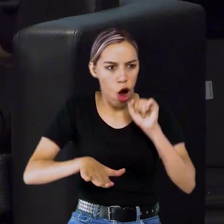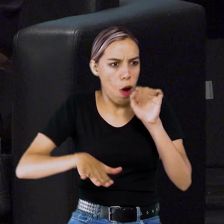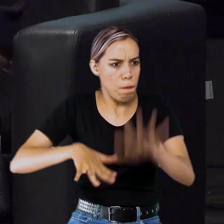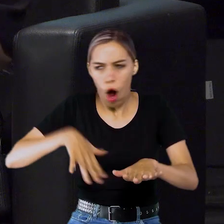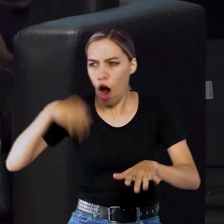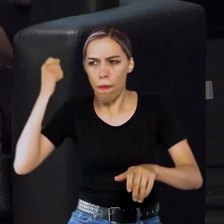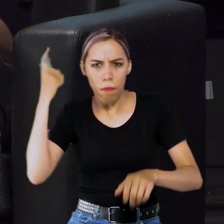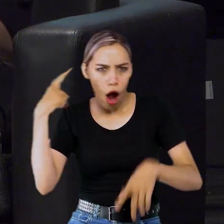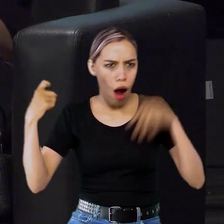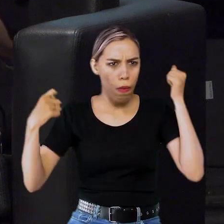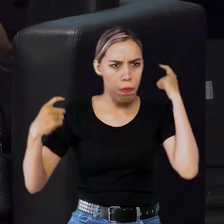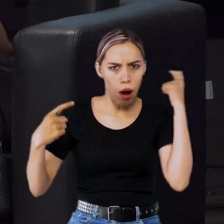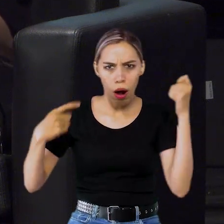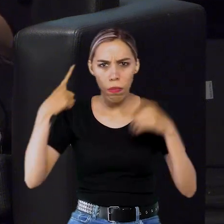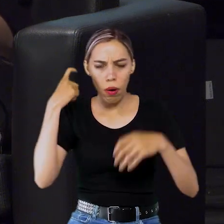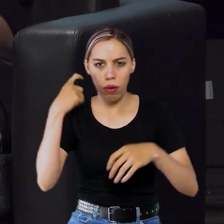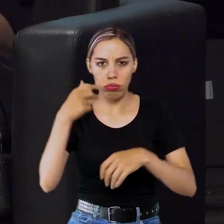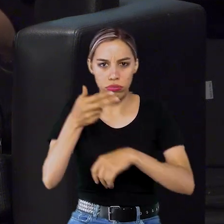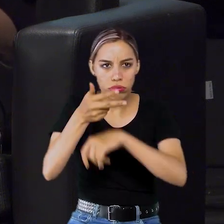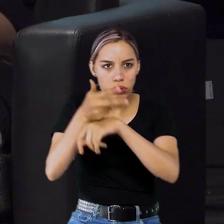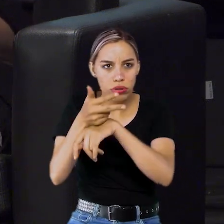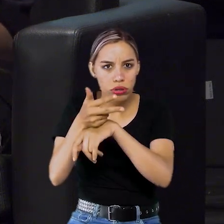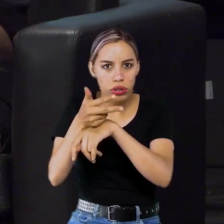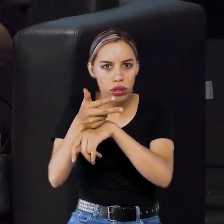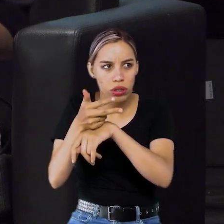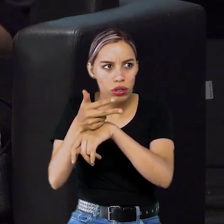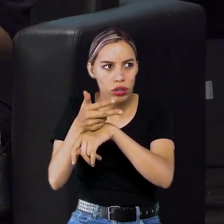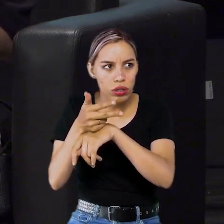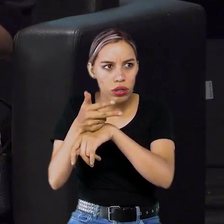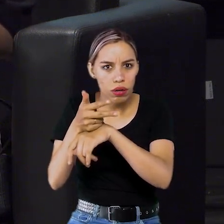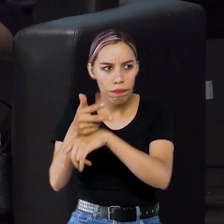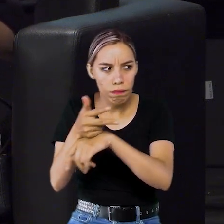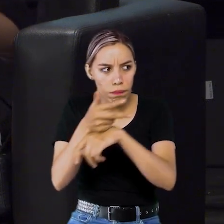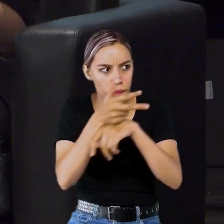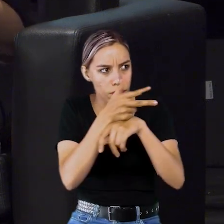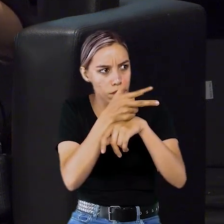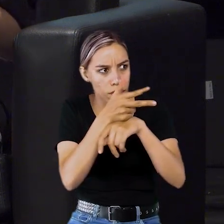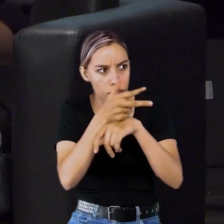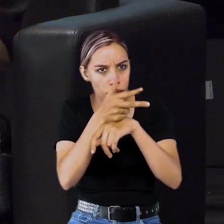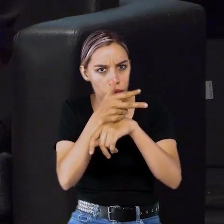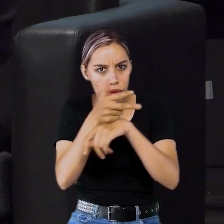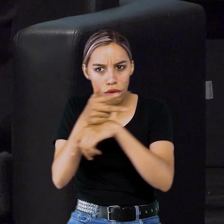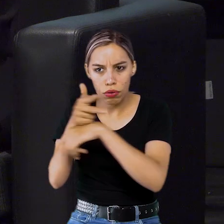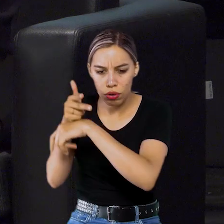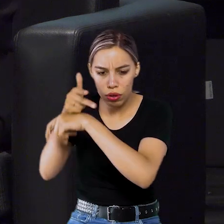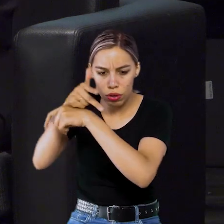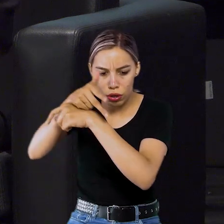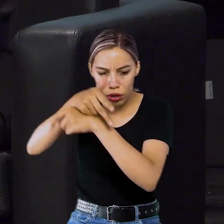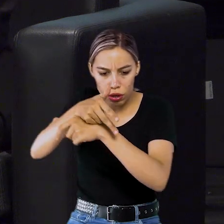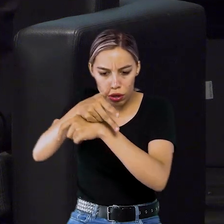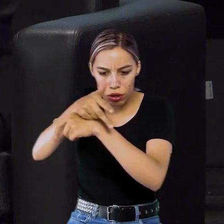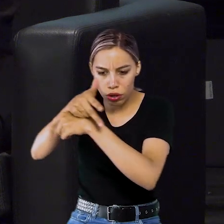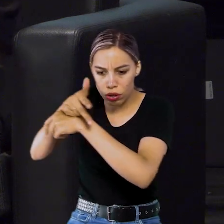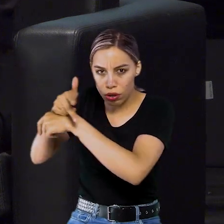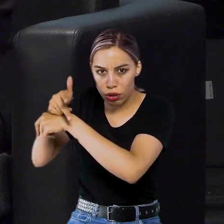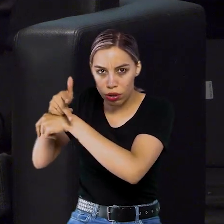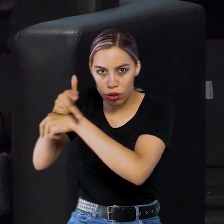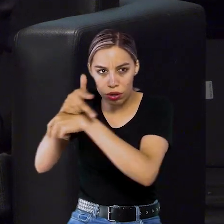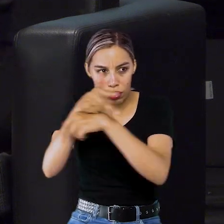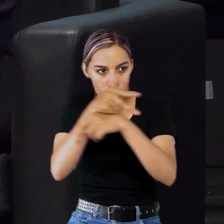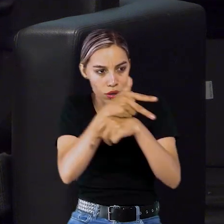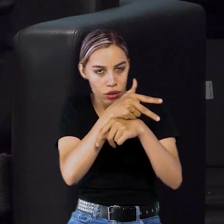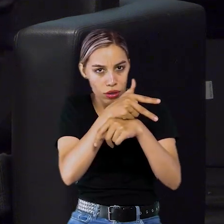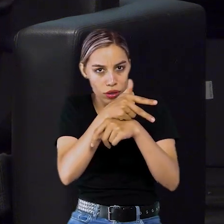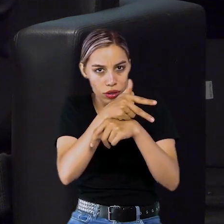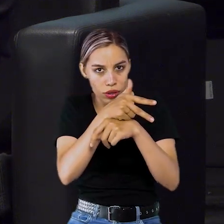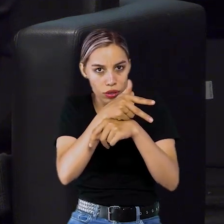montão de barulhão, e dentro da própria câmera você conseguia ver o olhar do quê? De cima para baixo. Porque, como eu falei para